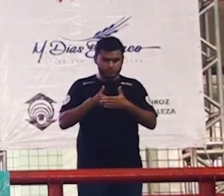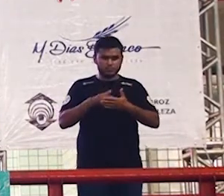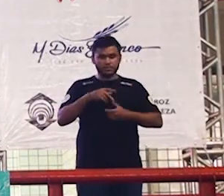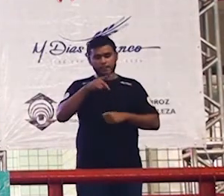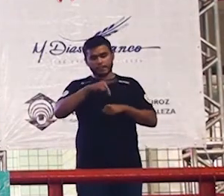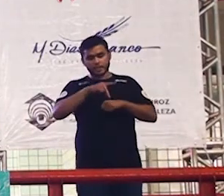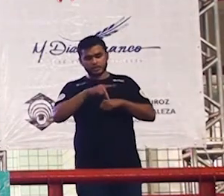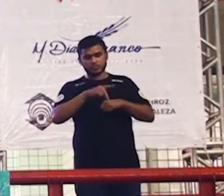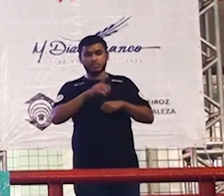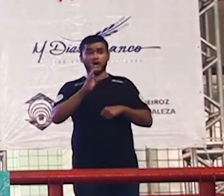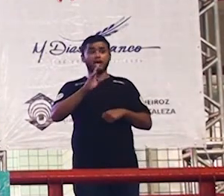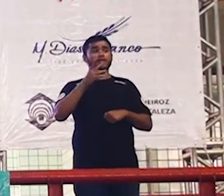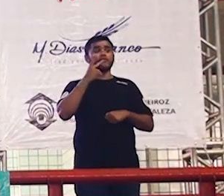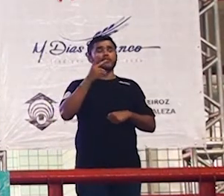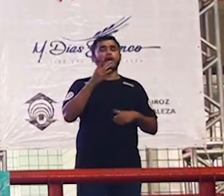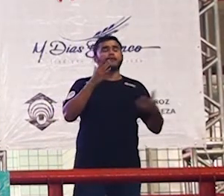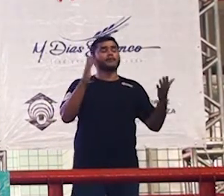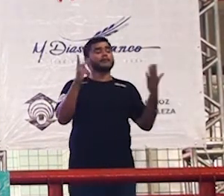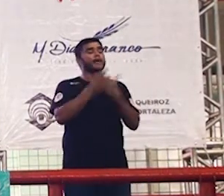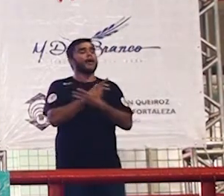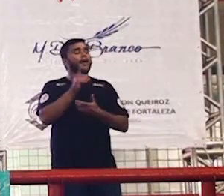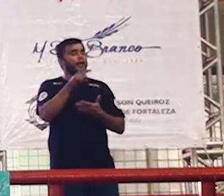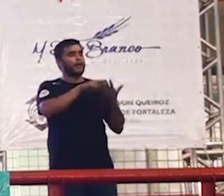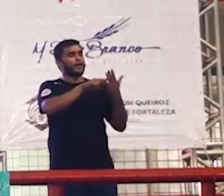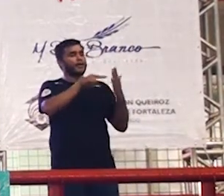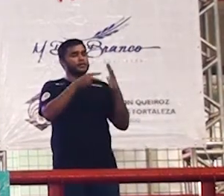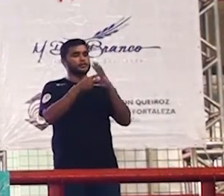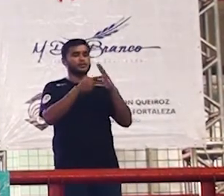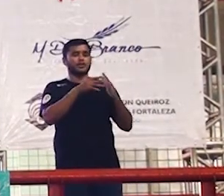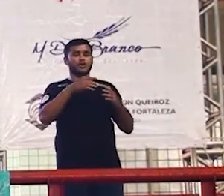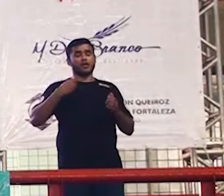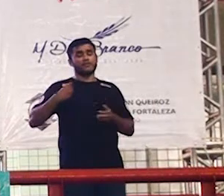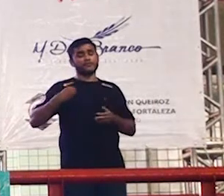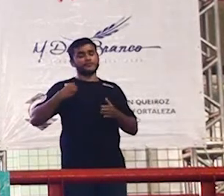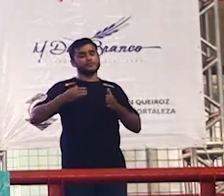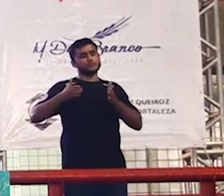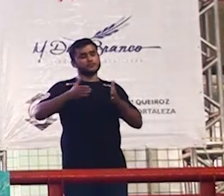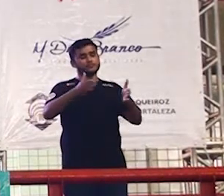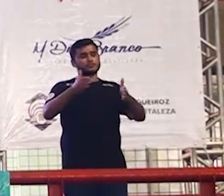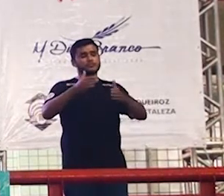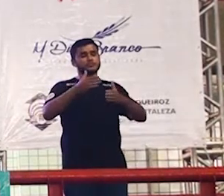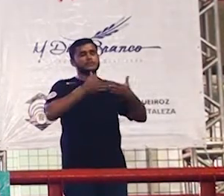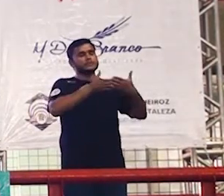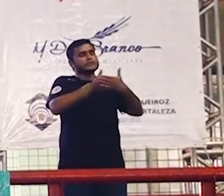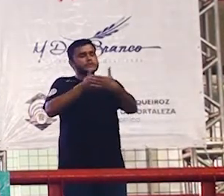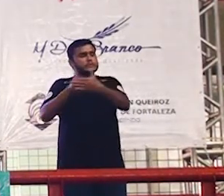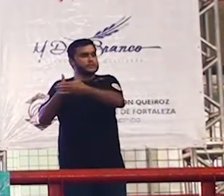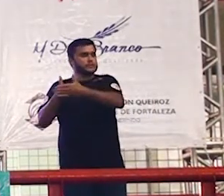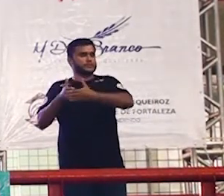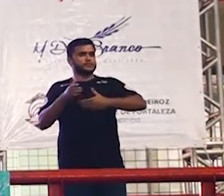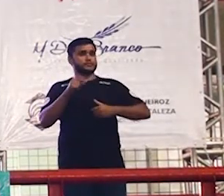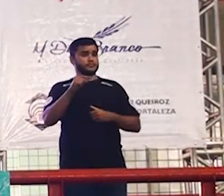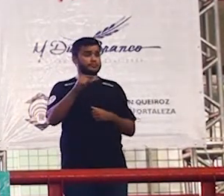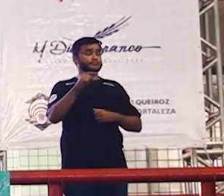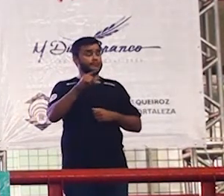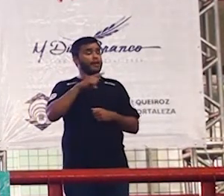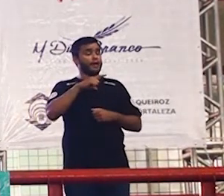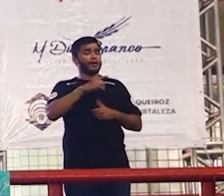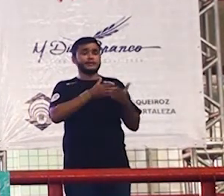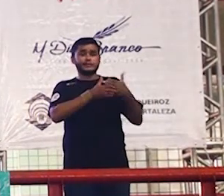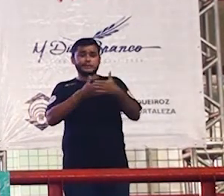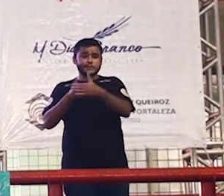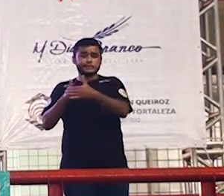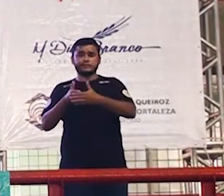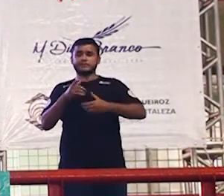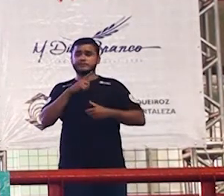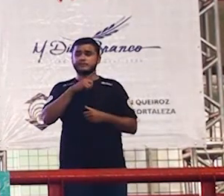meio do caminho. Eu posso entender caminho como vida, pedra como obstáculos. E perceba que ele faz